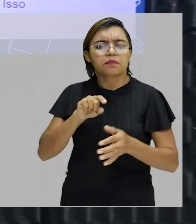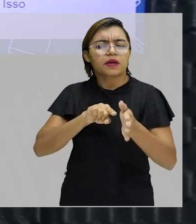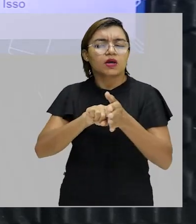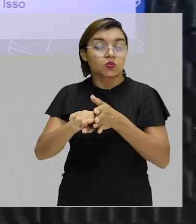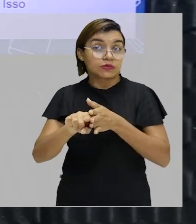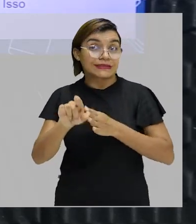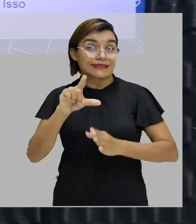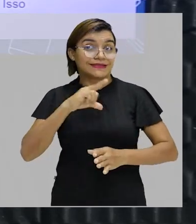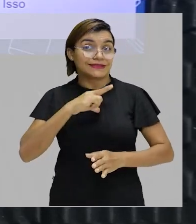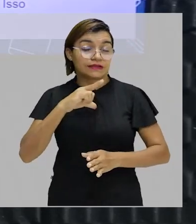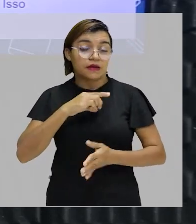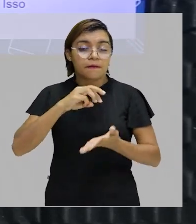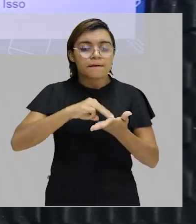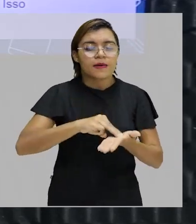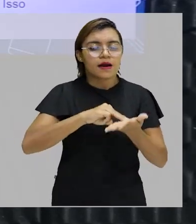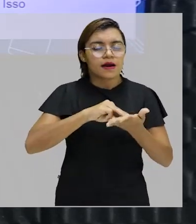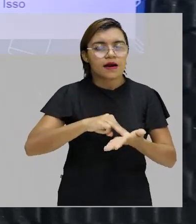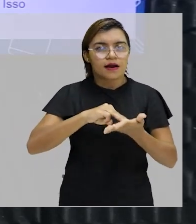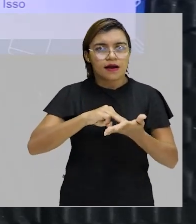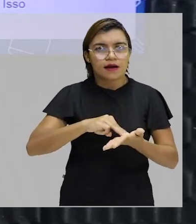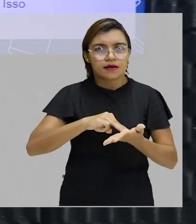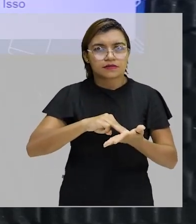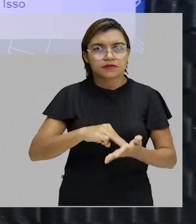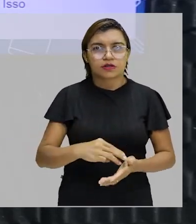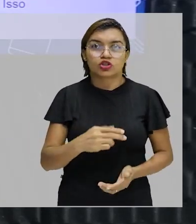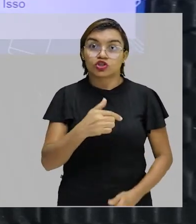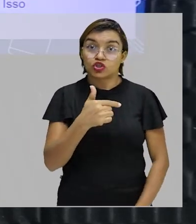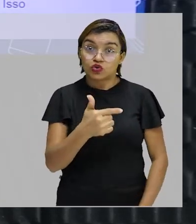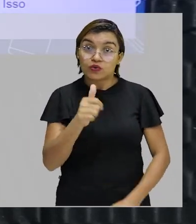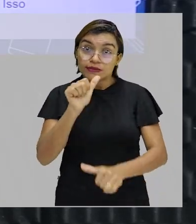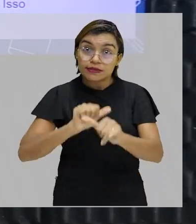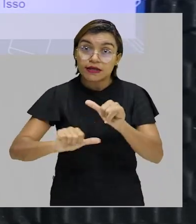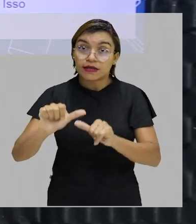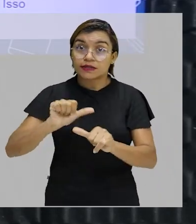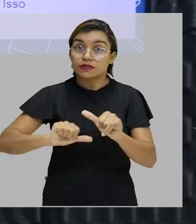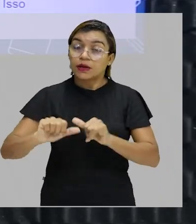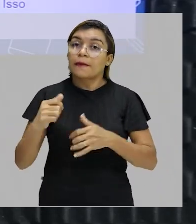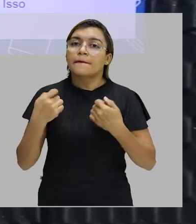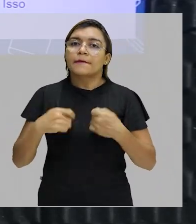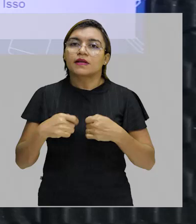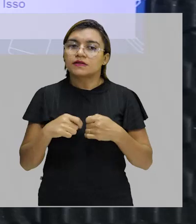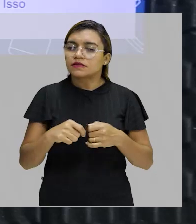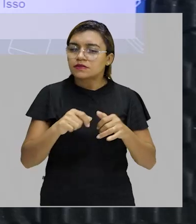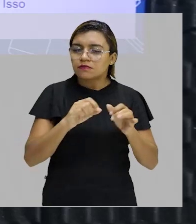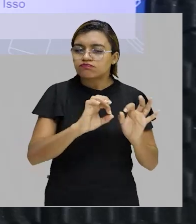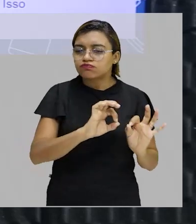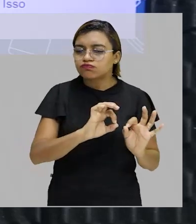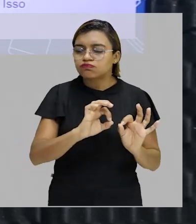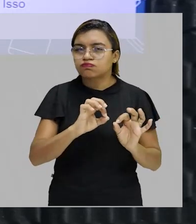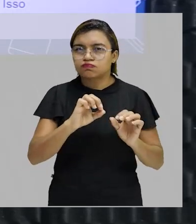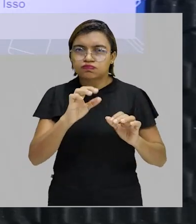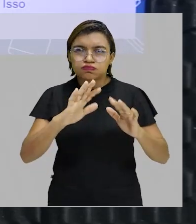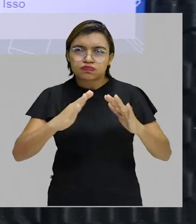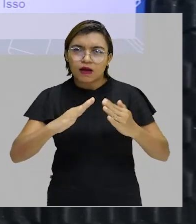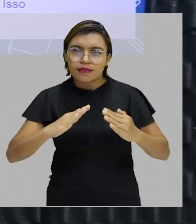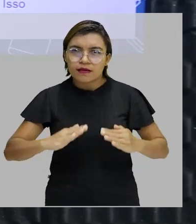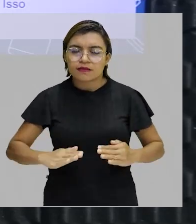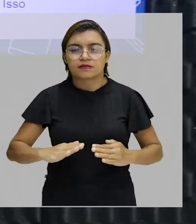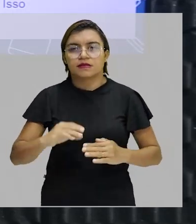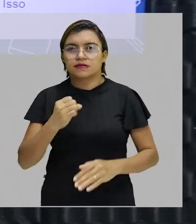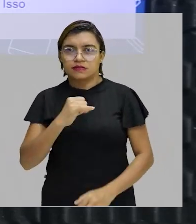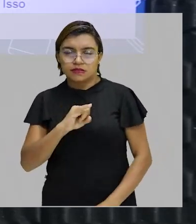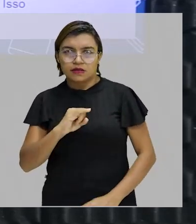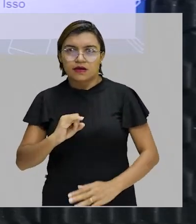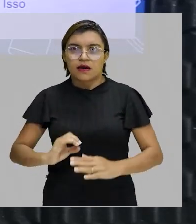que envolve massas de 2 reagentes, devemos verificar quem está em